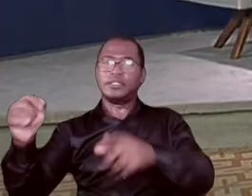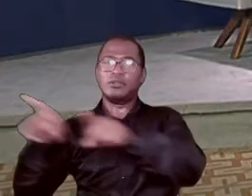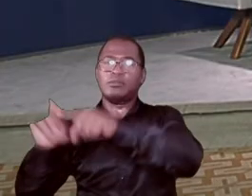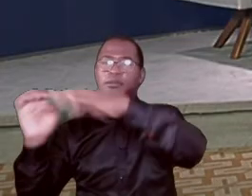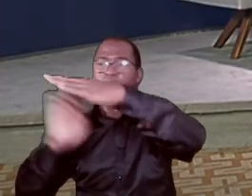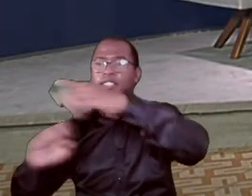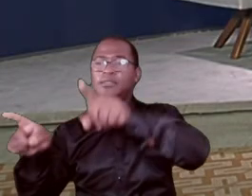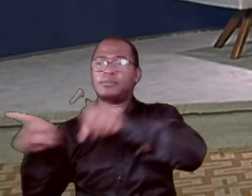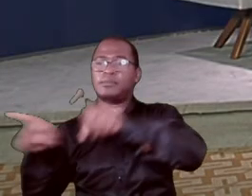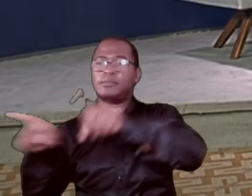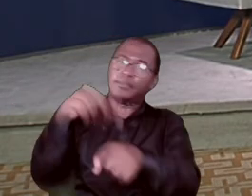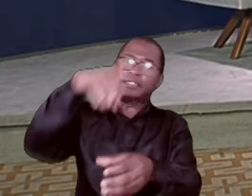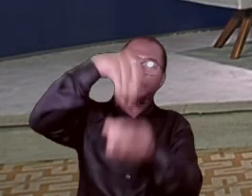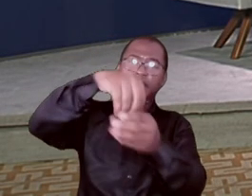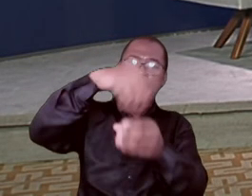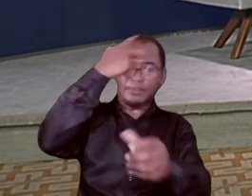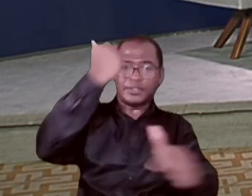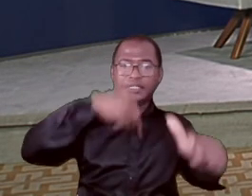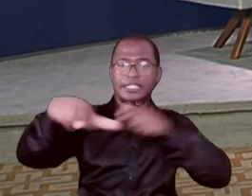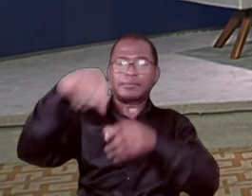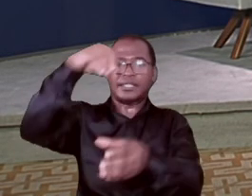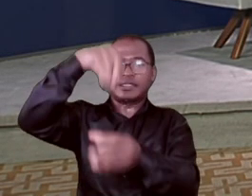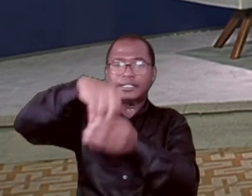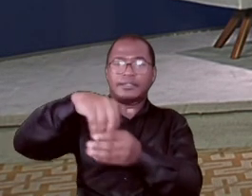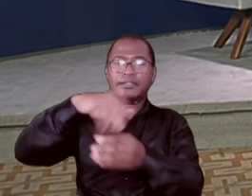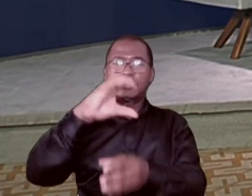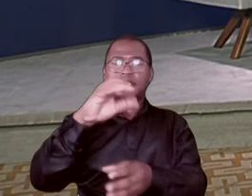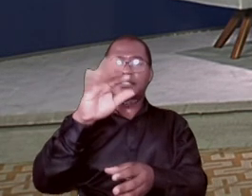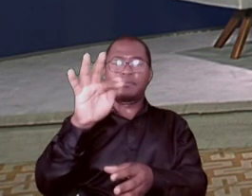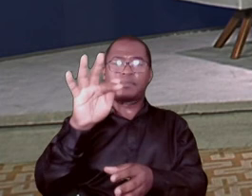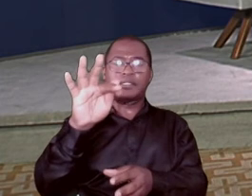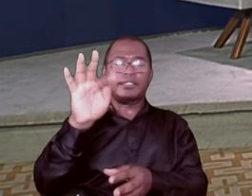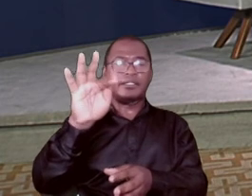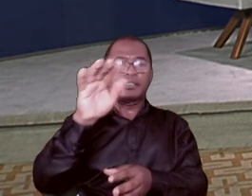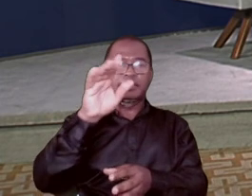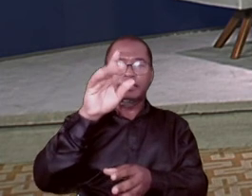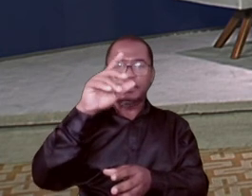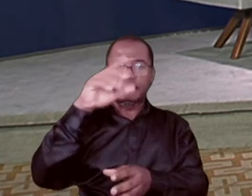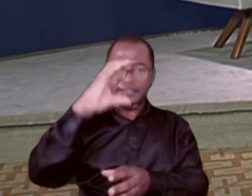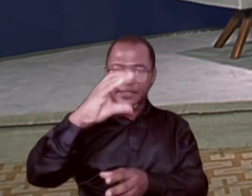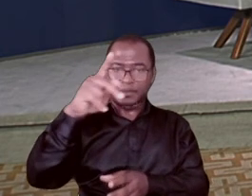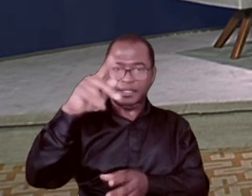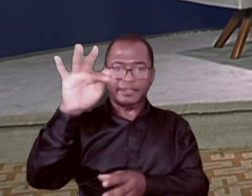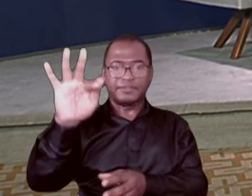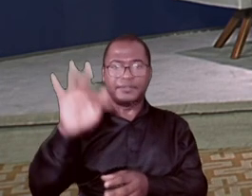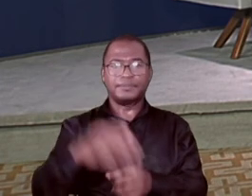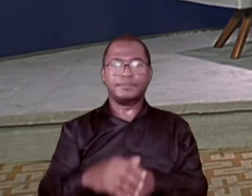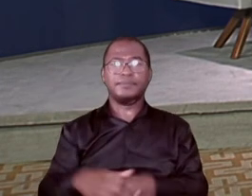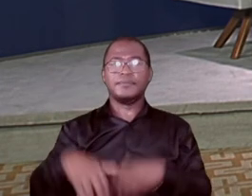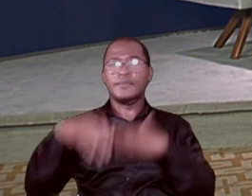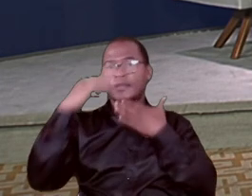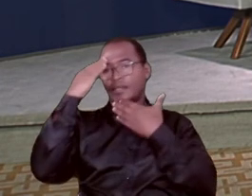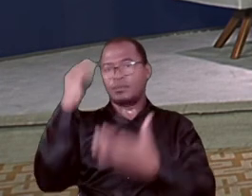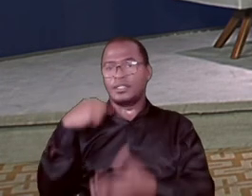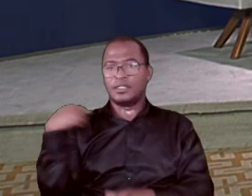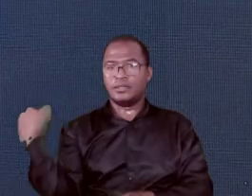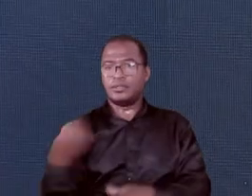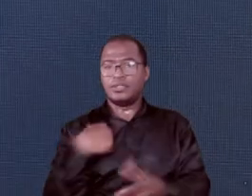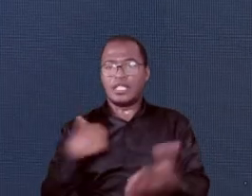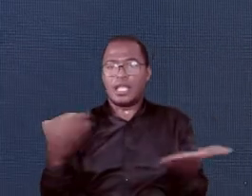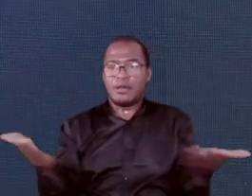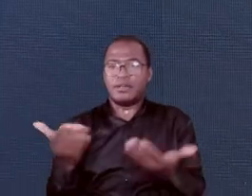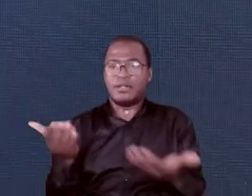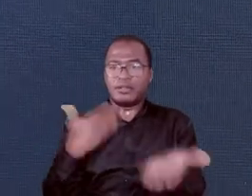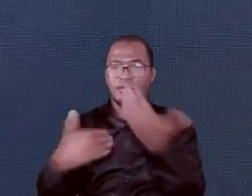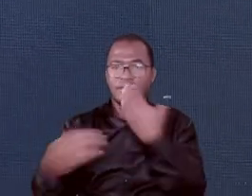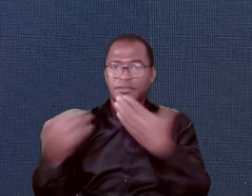bom Obrigado de novo Boa tarde a todos Boa tarde Grazi Alencar ser fatias que prazer aí tá falando com vocês aqui com dois